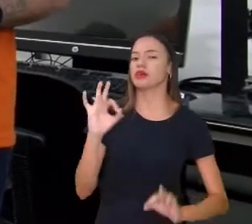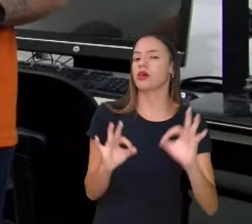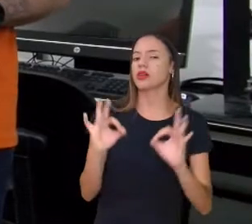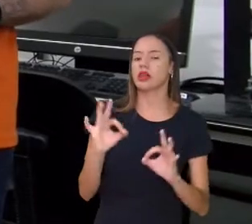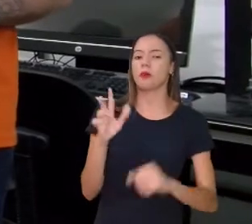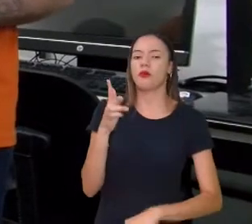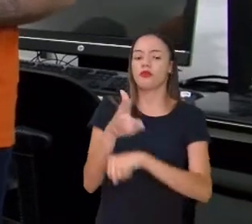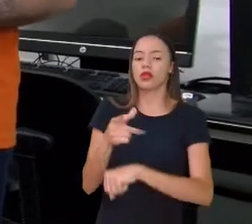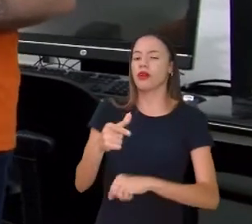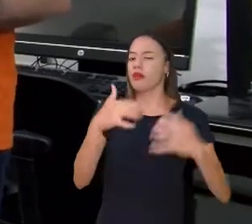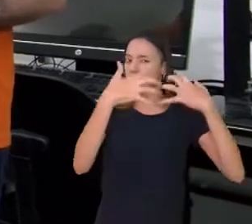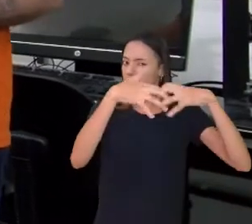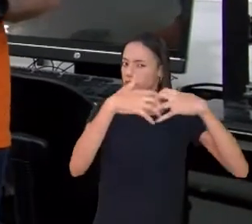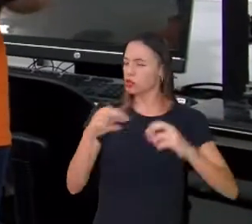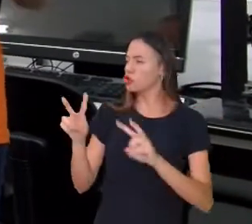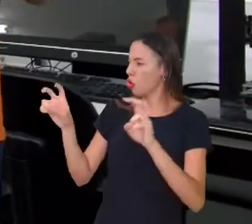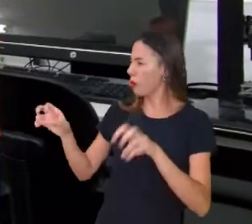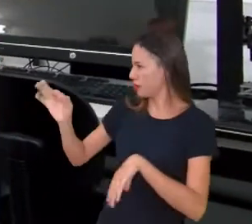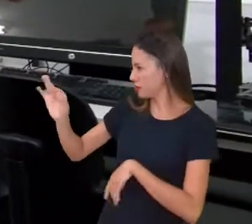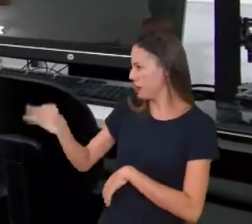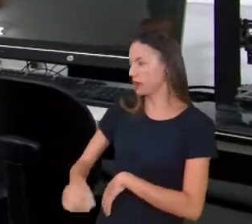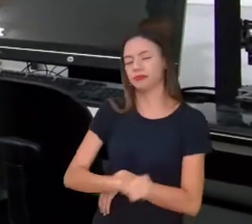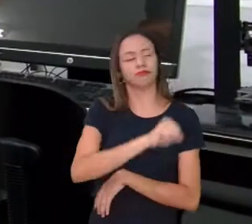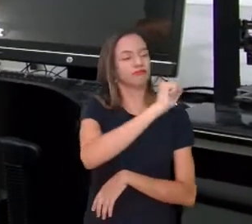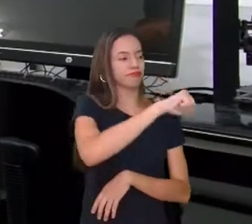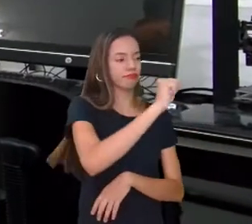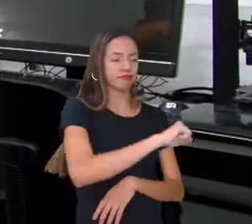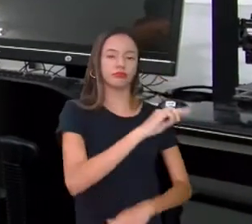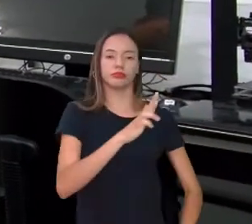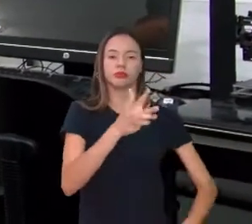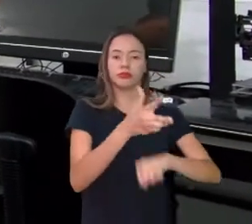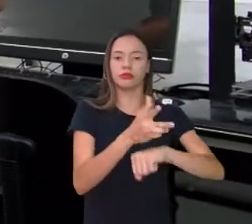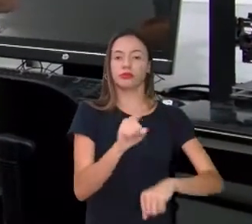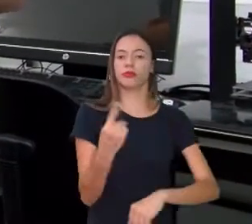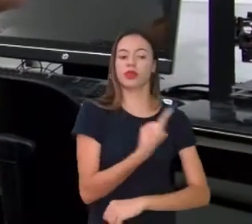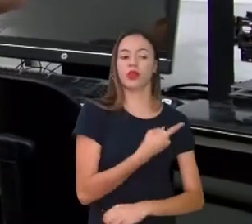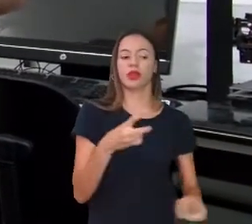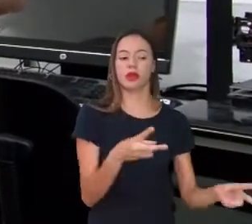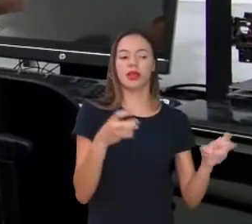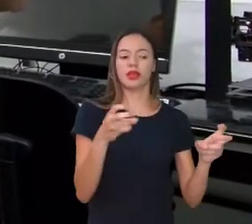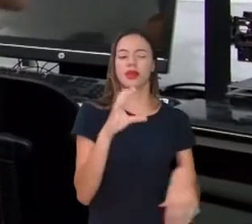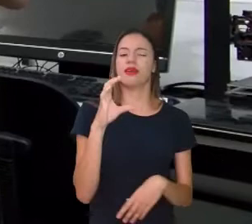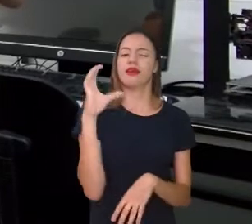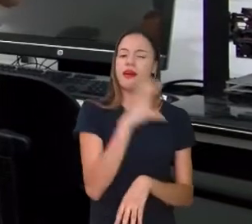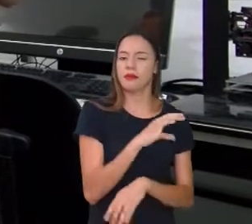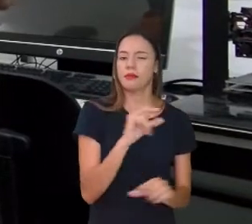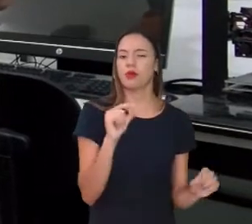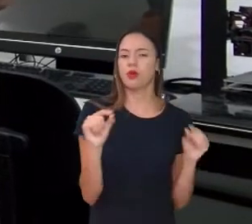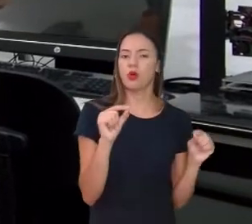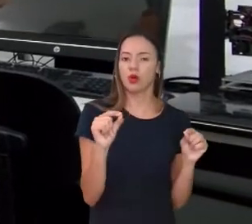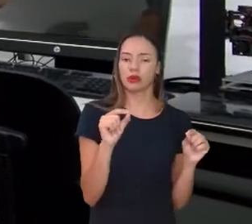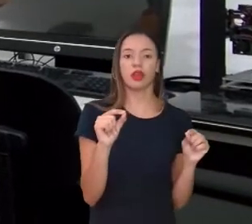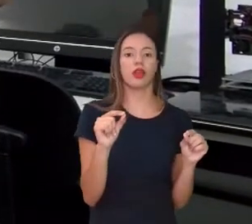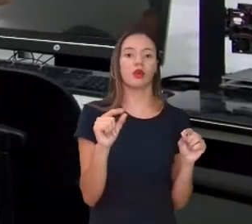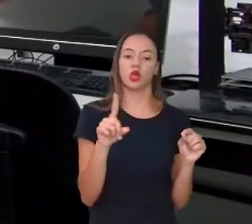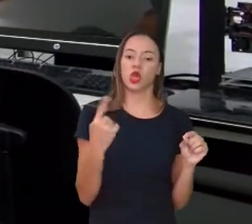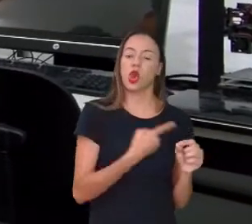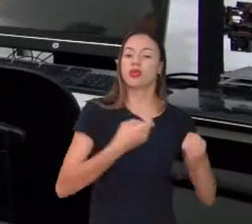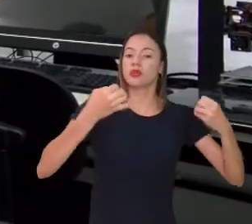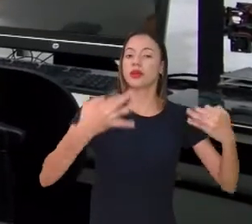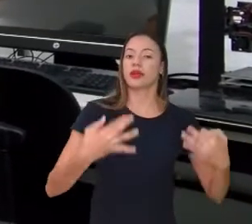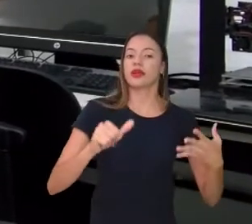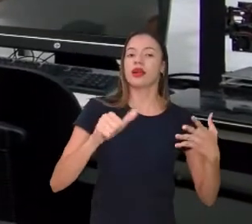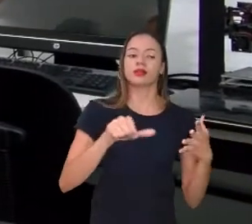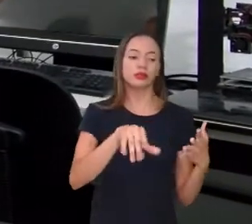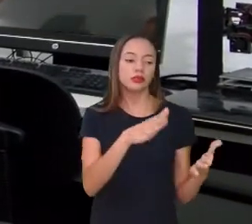refletindo sobre isso, não foi, Tiago? Exatamente, né? E nesse vídeo a gente vai perceber assim de maneira bem rápida isso que a gente trouxe na primeira parte da aula, né? Quando a